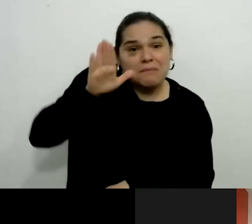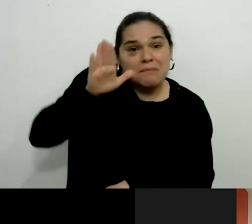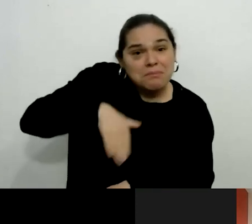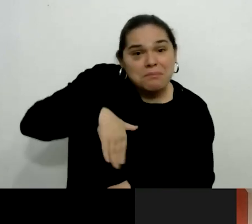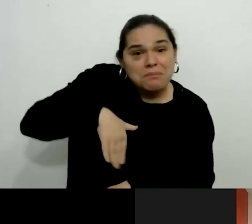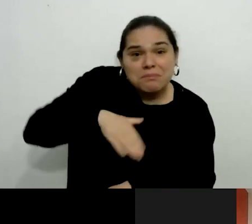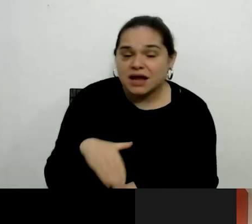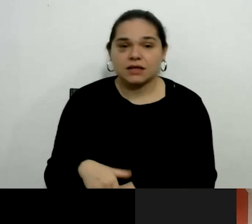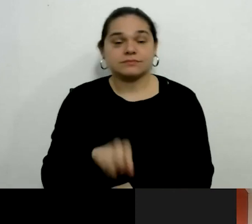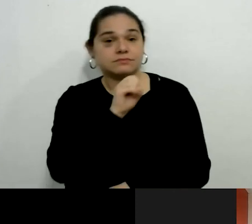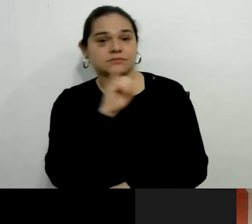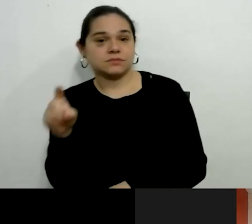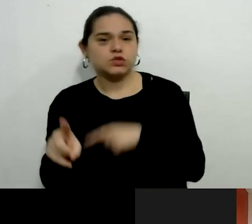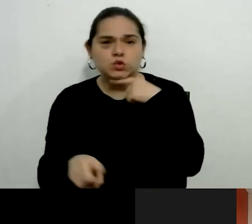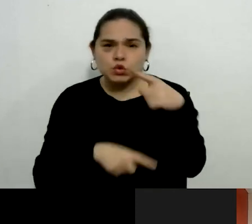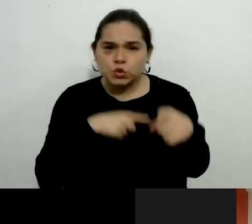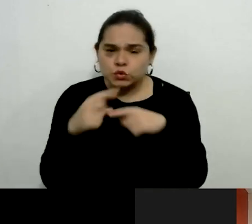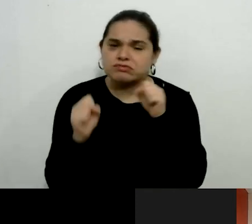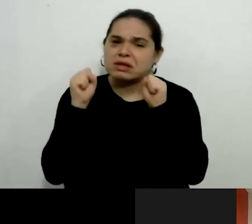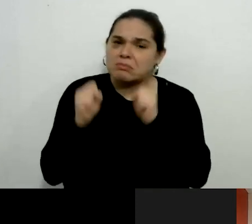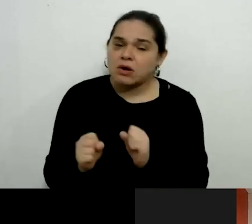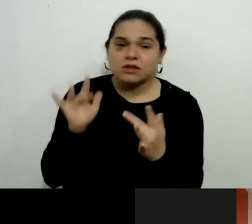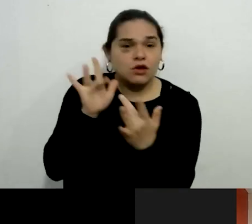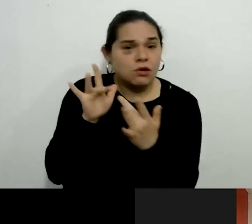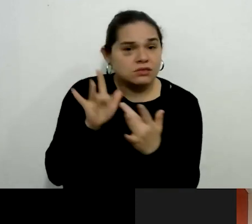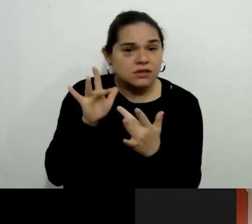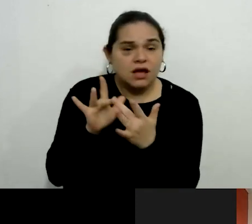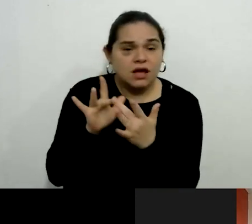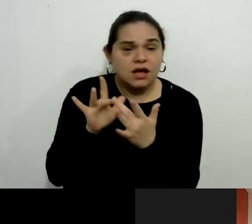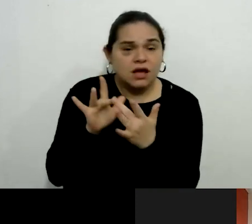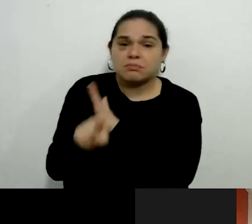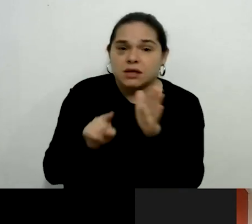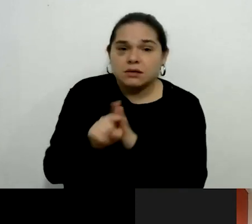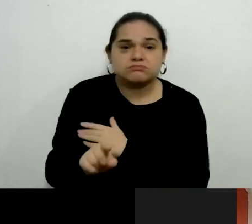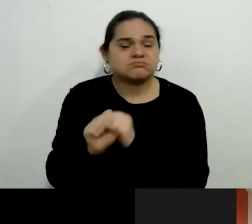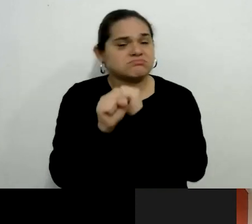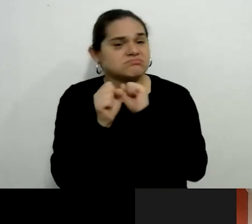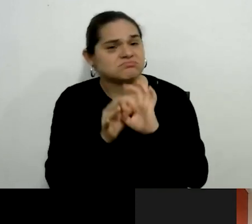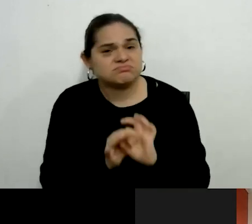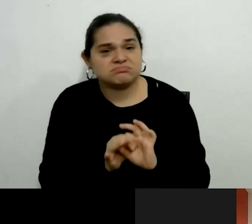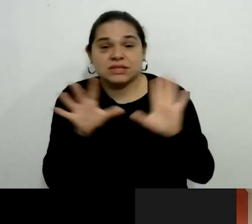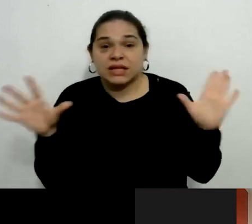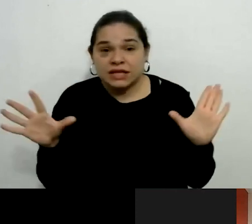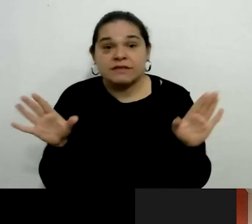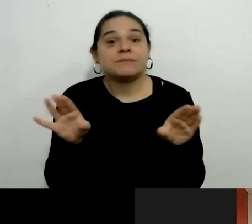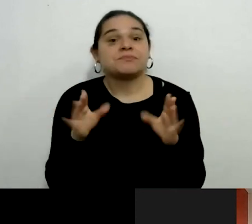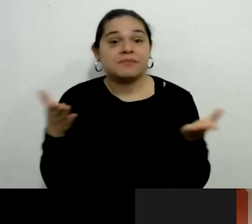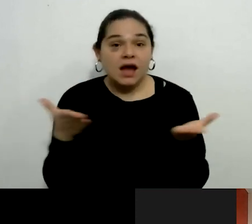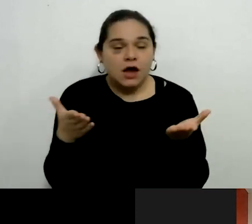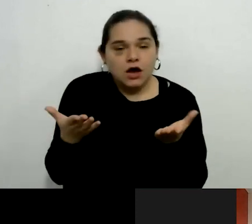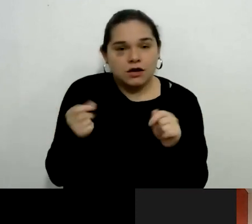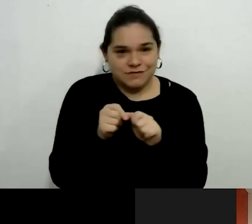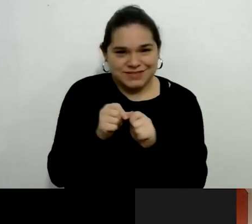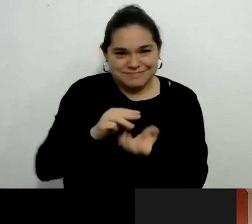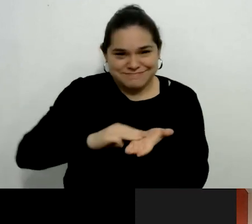dúvida, vocês estarem entrando em contato, fazendo qualquer tipo de pergunta e eu vou pôr o link do